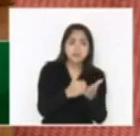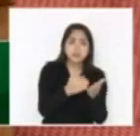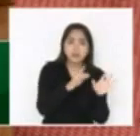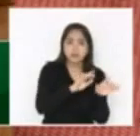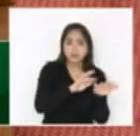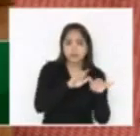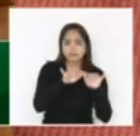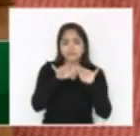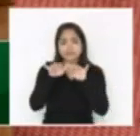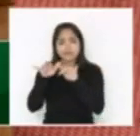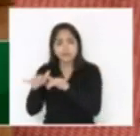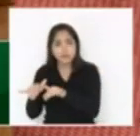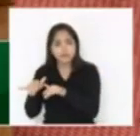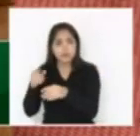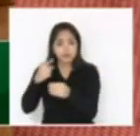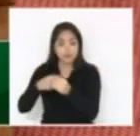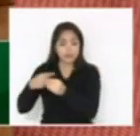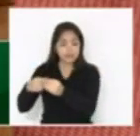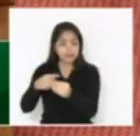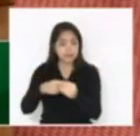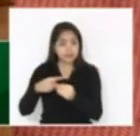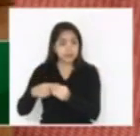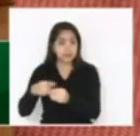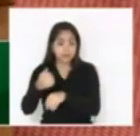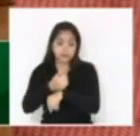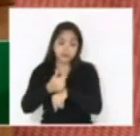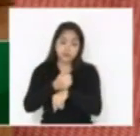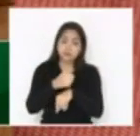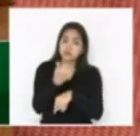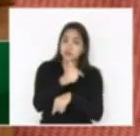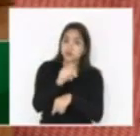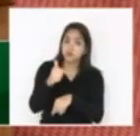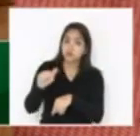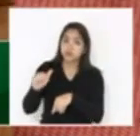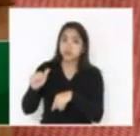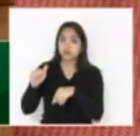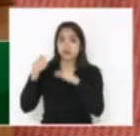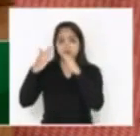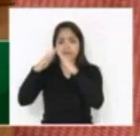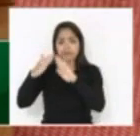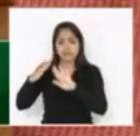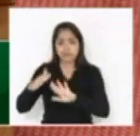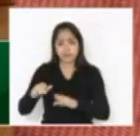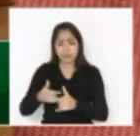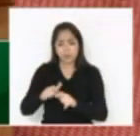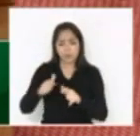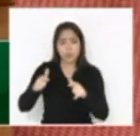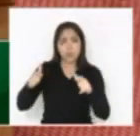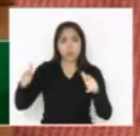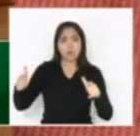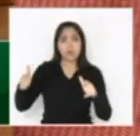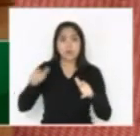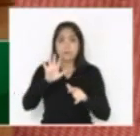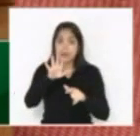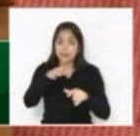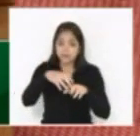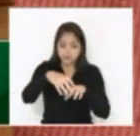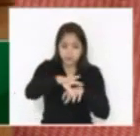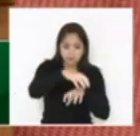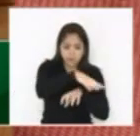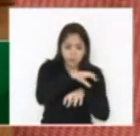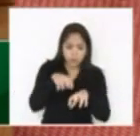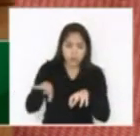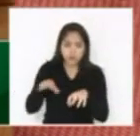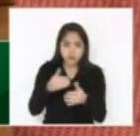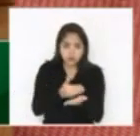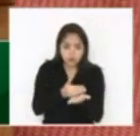tinham emprego, não era mão de obra qualificada, e as favelas crescendo. Depois da descentralização, tu não viu mais